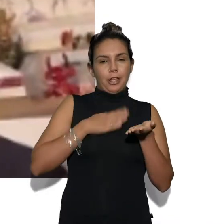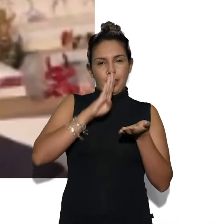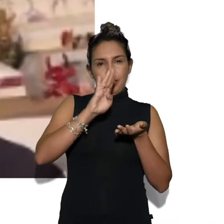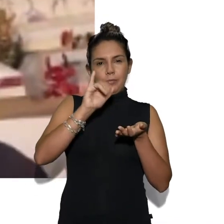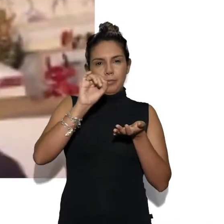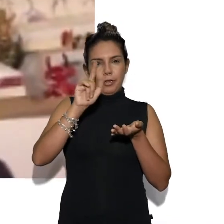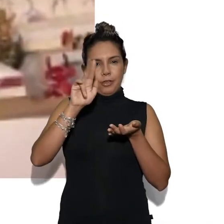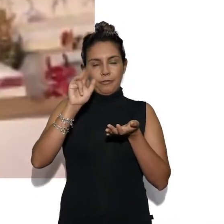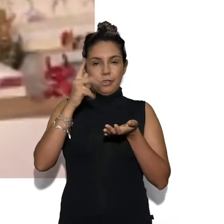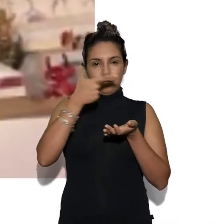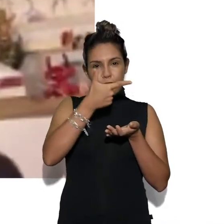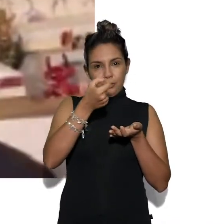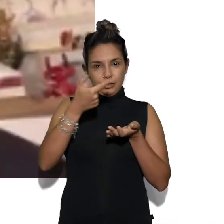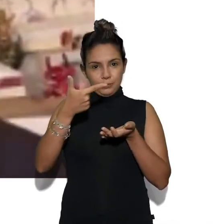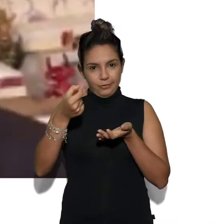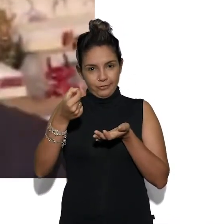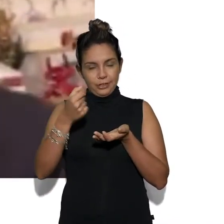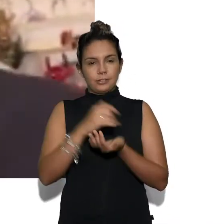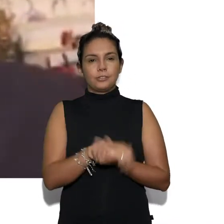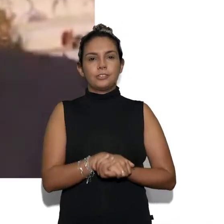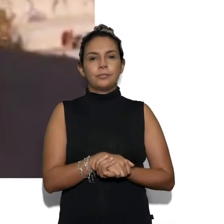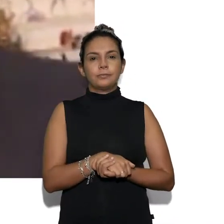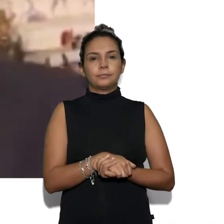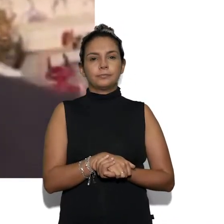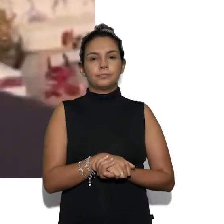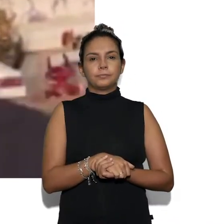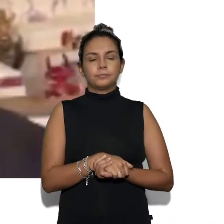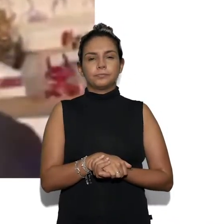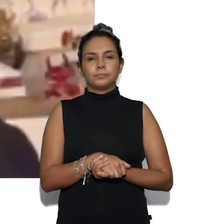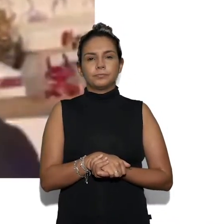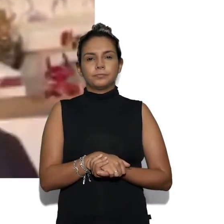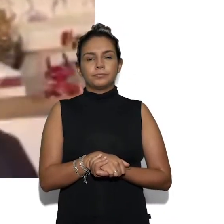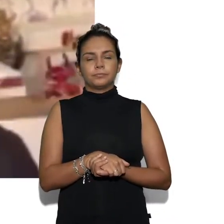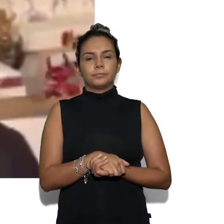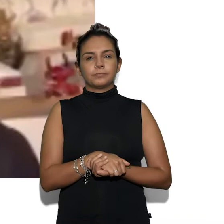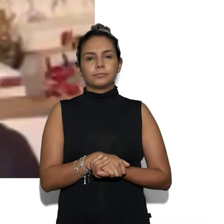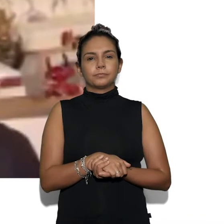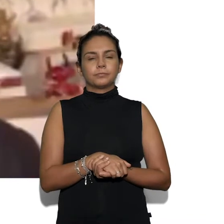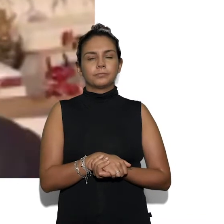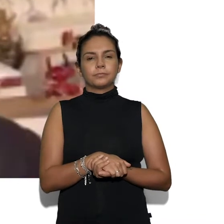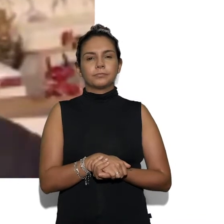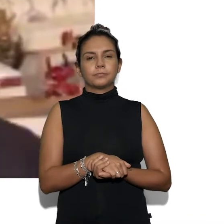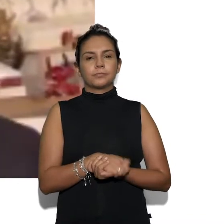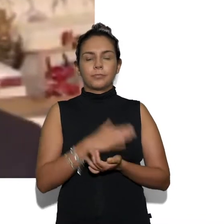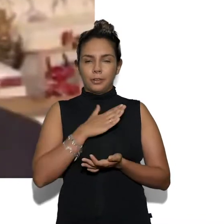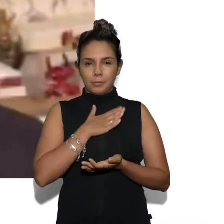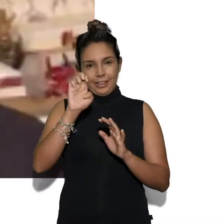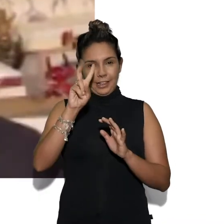de 2020, no meu como dizer,